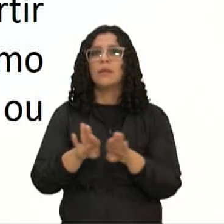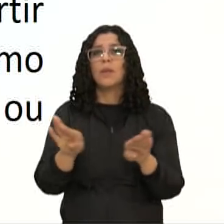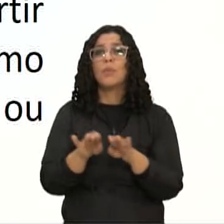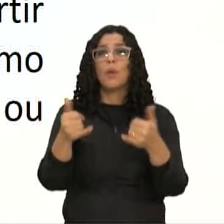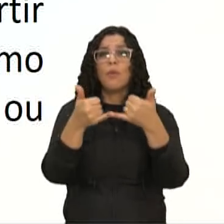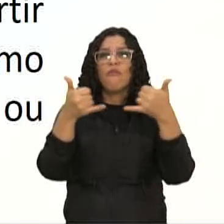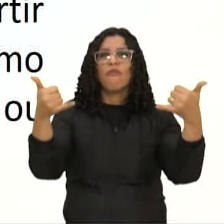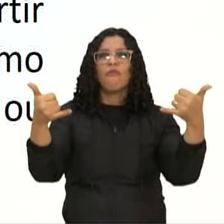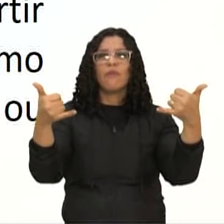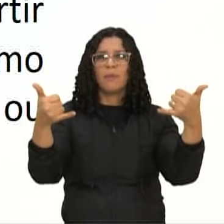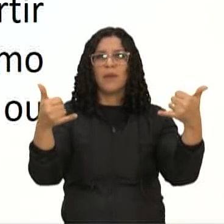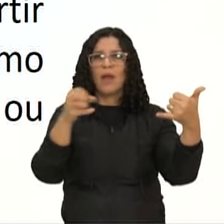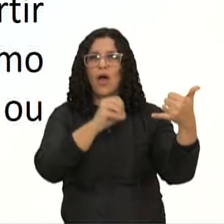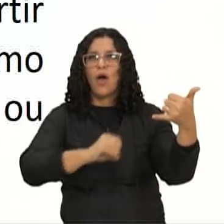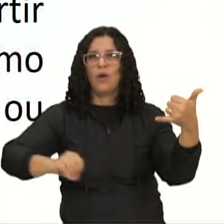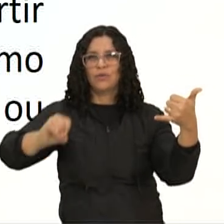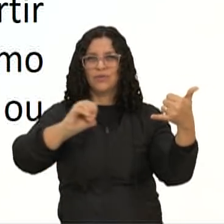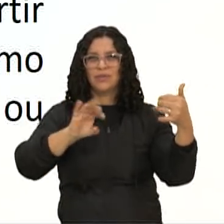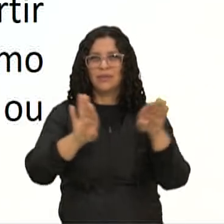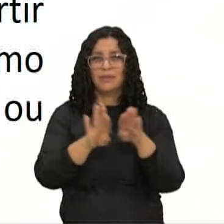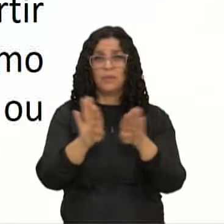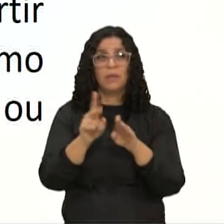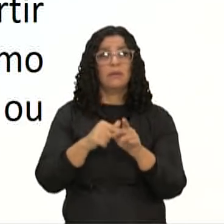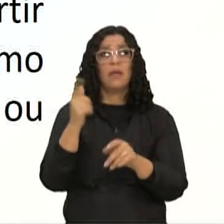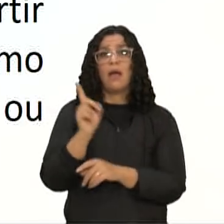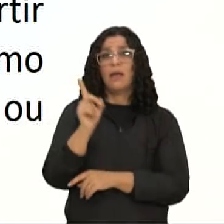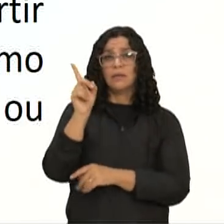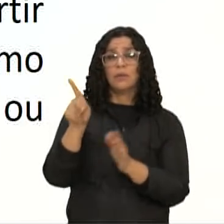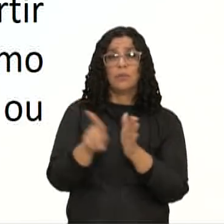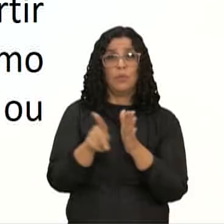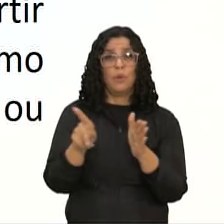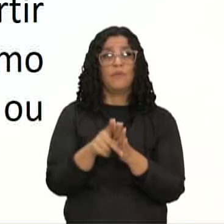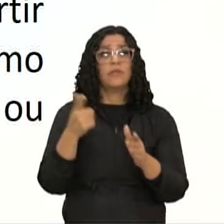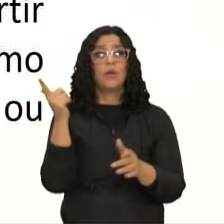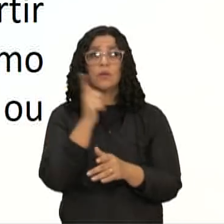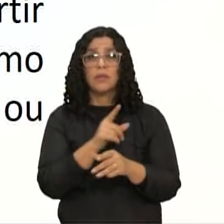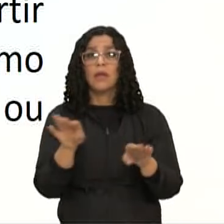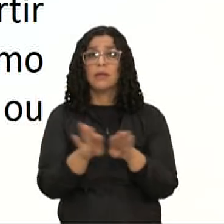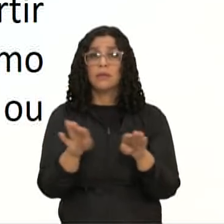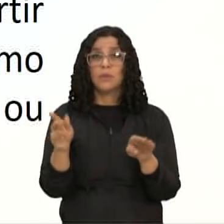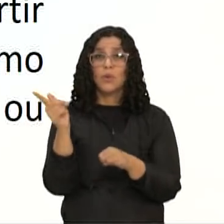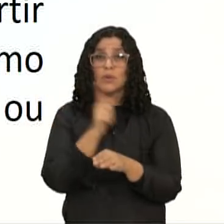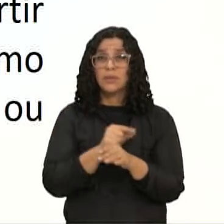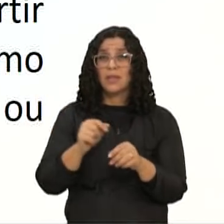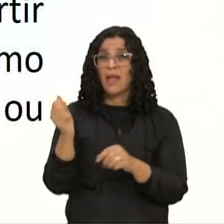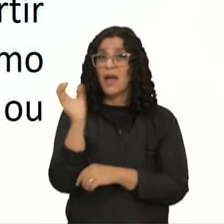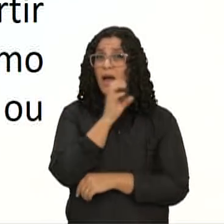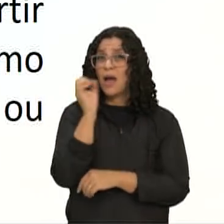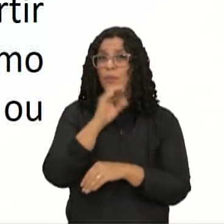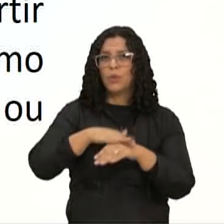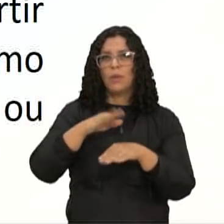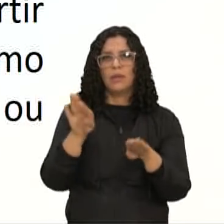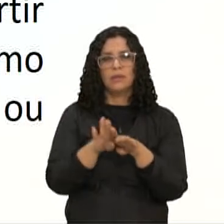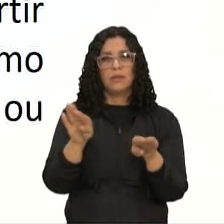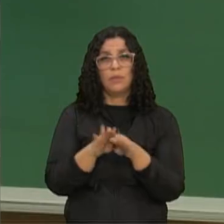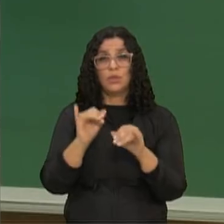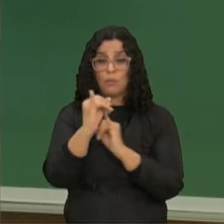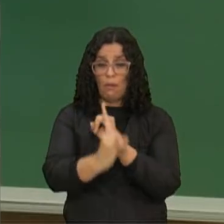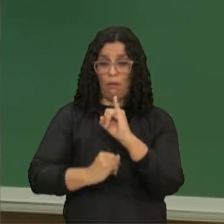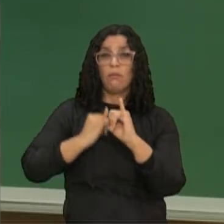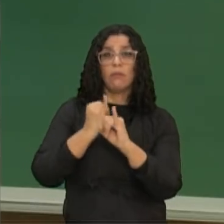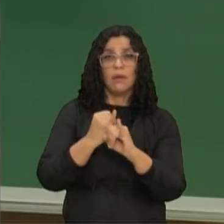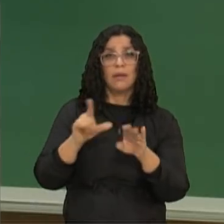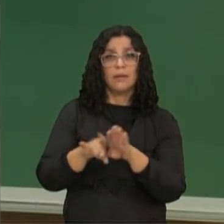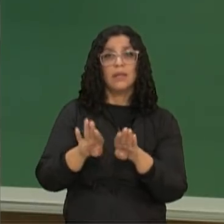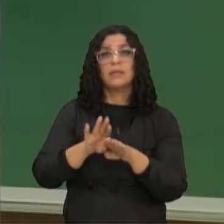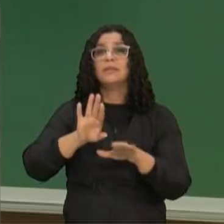fibra ótica. E a fibra ótica tem essa configuração, aonde você consegue estar avançando com uma maior velocidade, por exemplo, da sua internet,